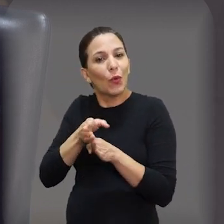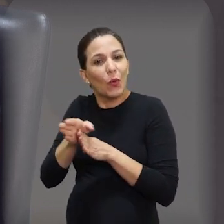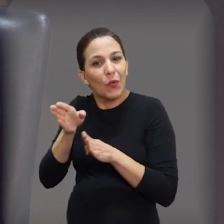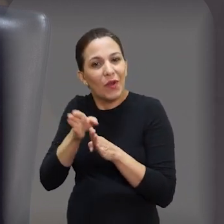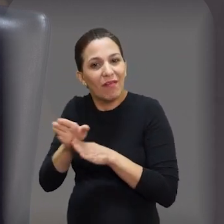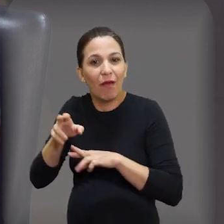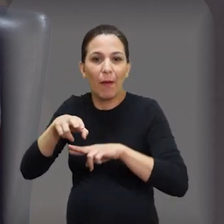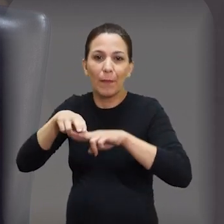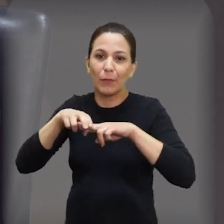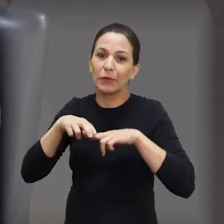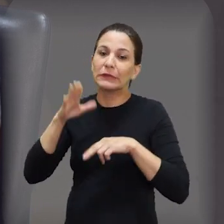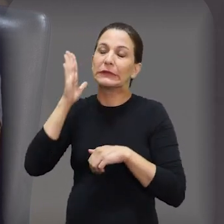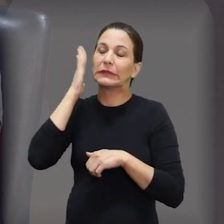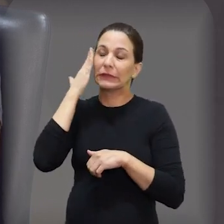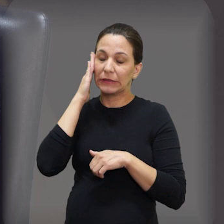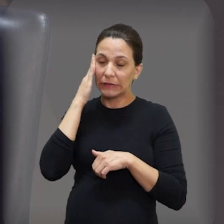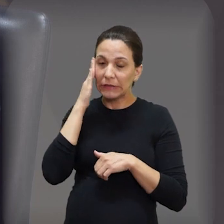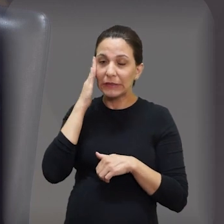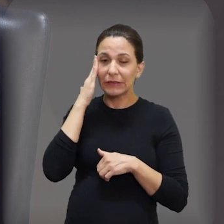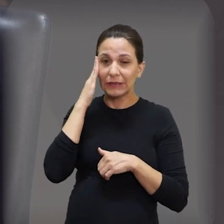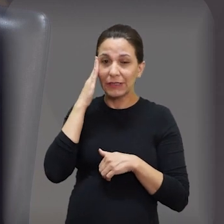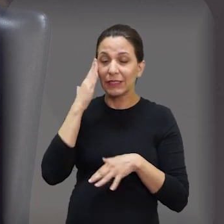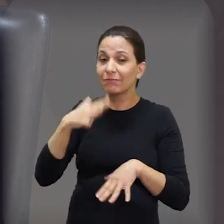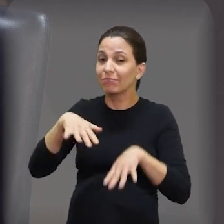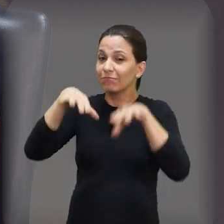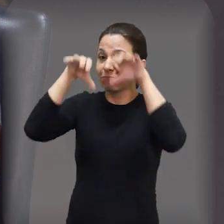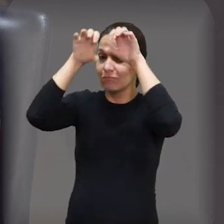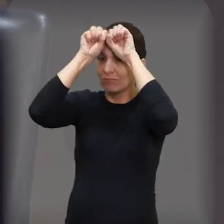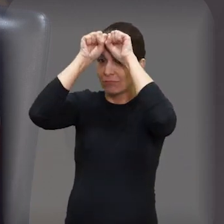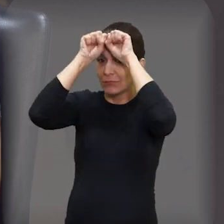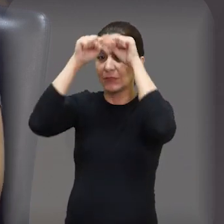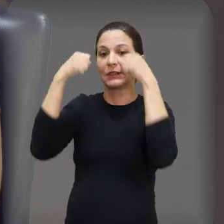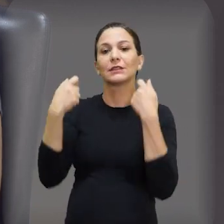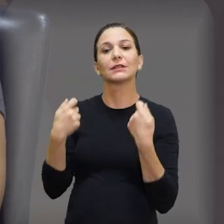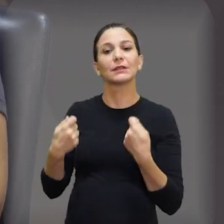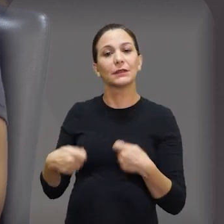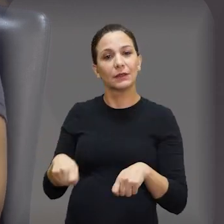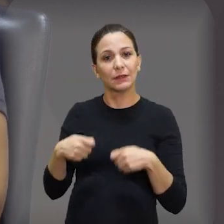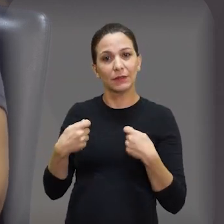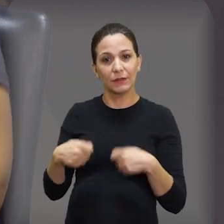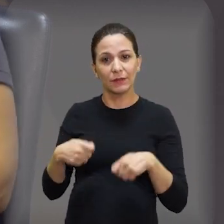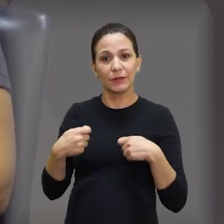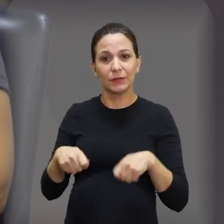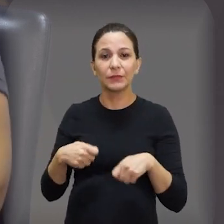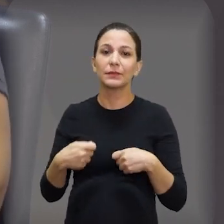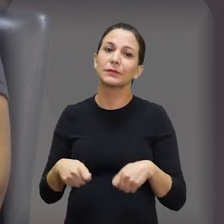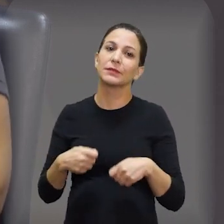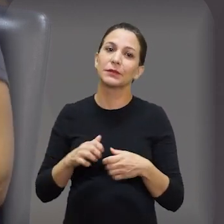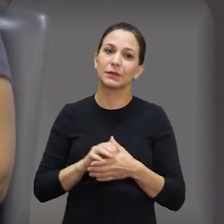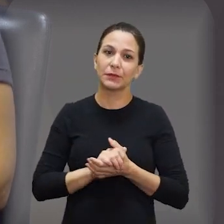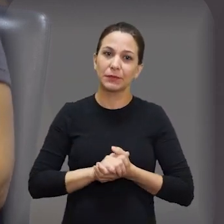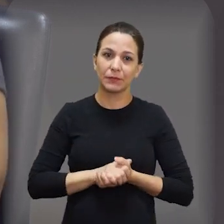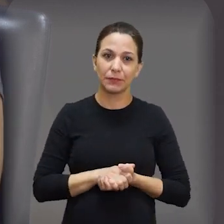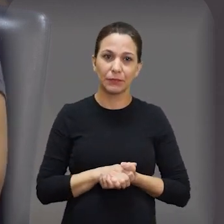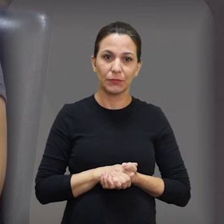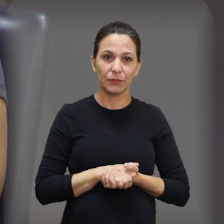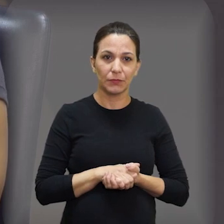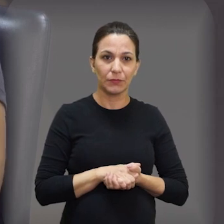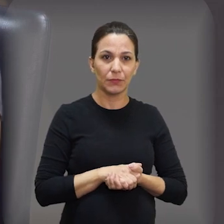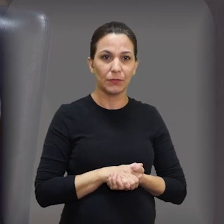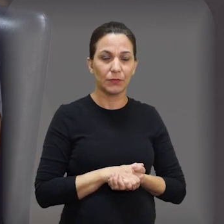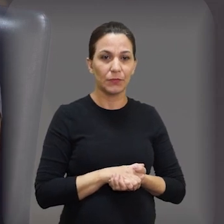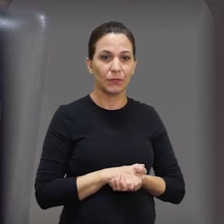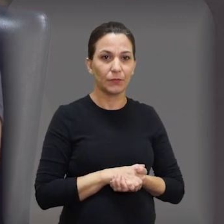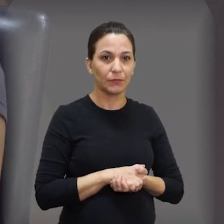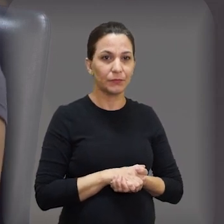Porque durante a execução, a gente vai corrigindo, e se essa pessoa tem essa dificuldade de entender, ela não vai conseguir